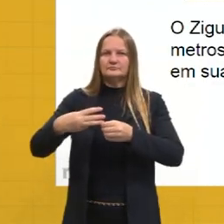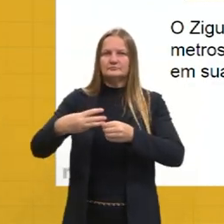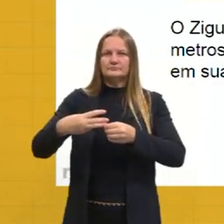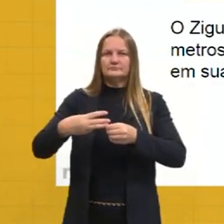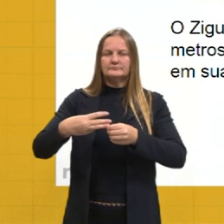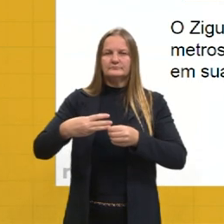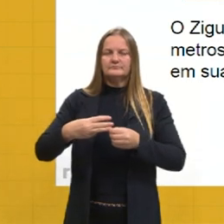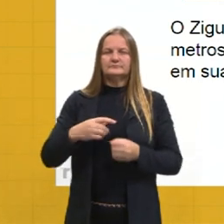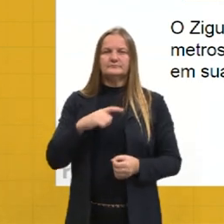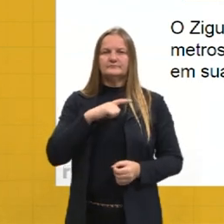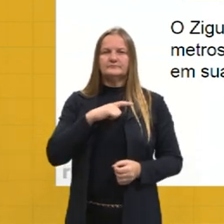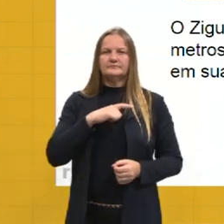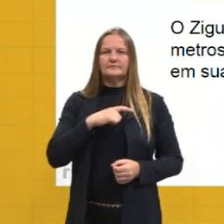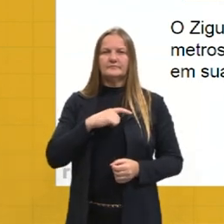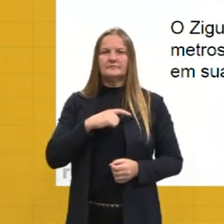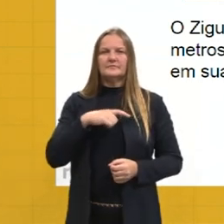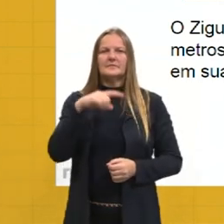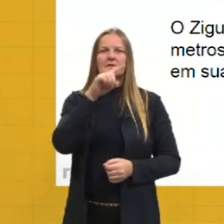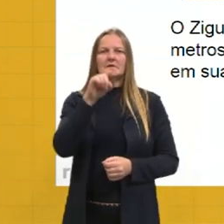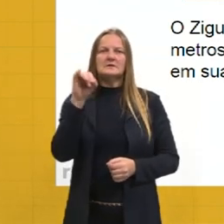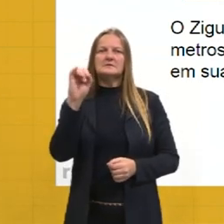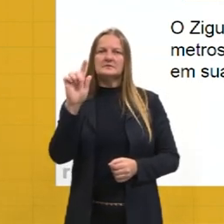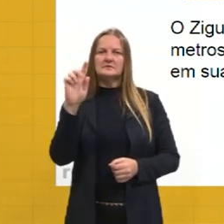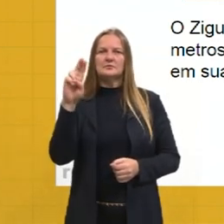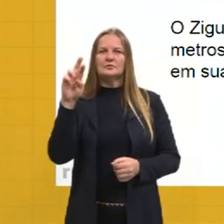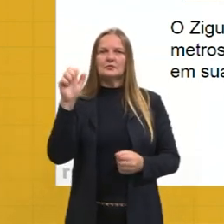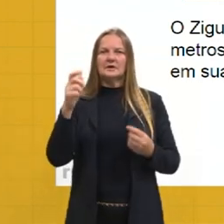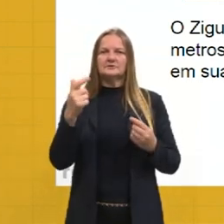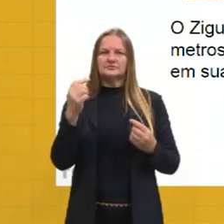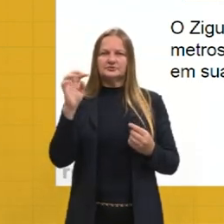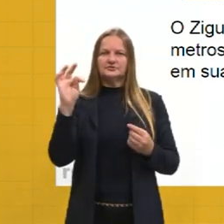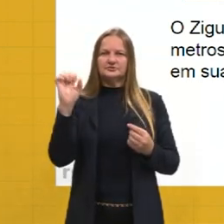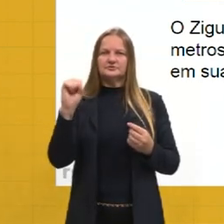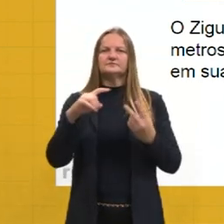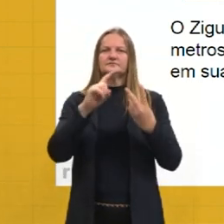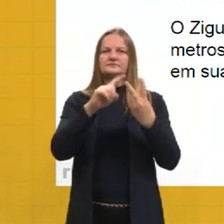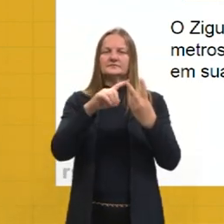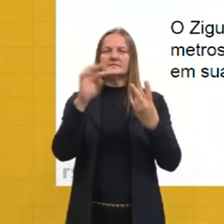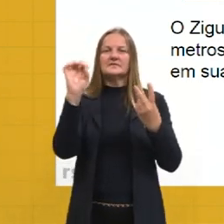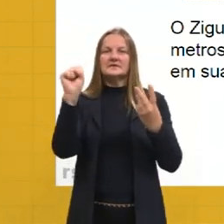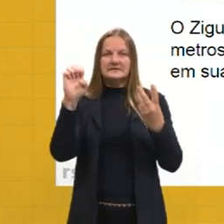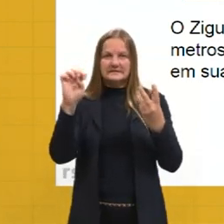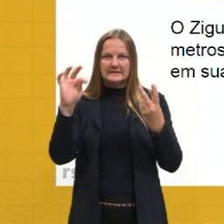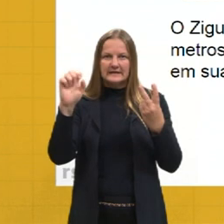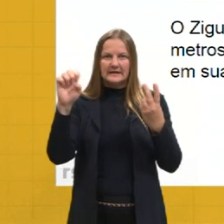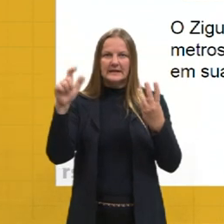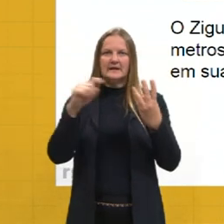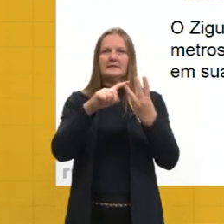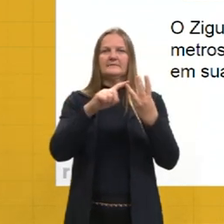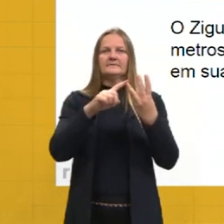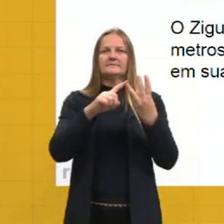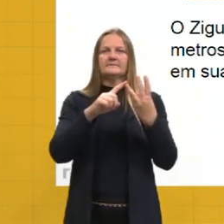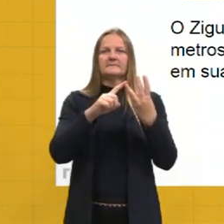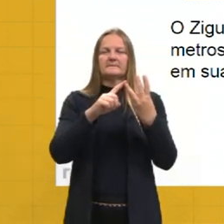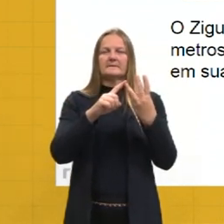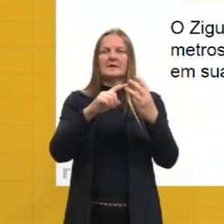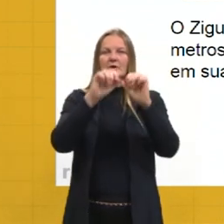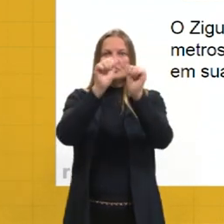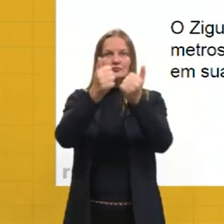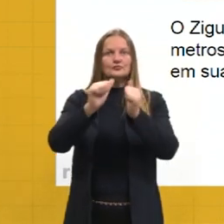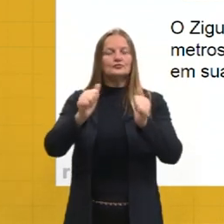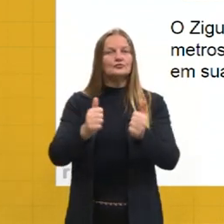nós temos Então os zigurates nós temos então a Estela e nós temos a presença da